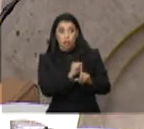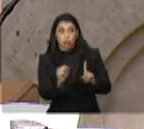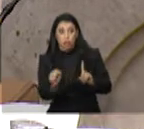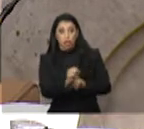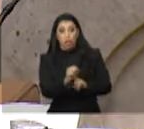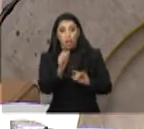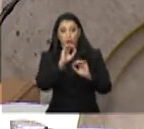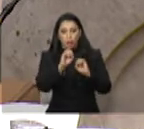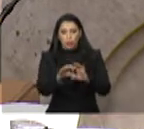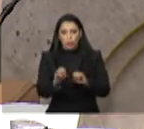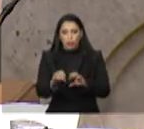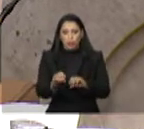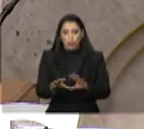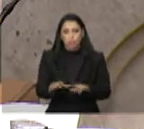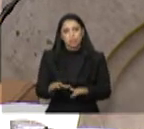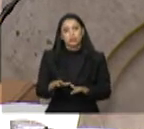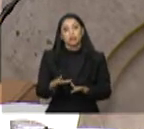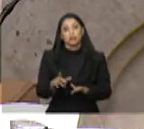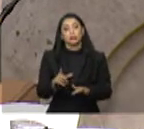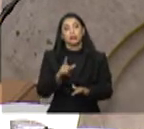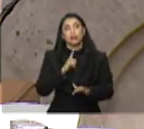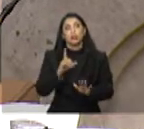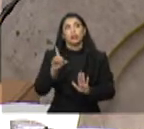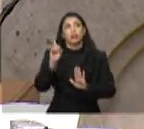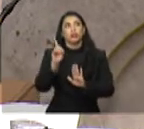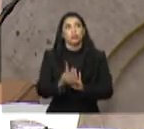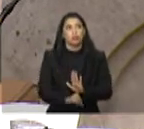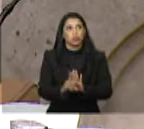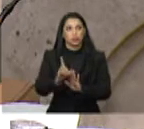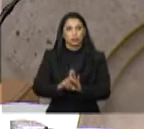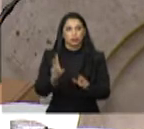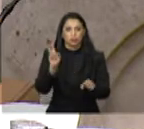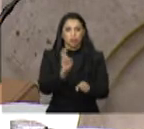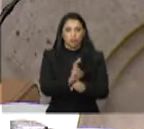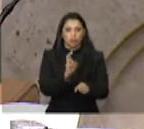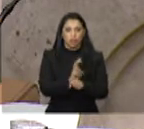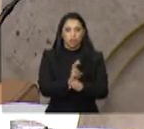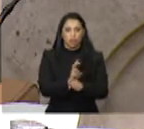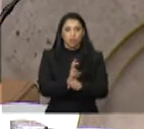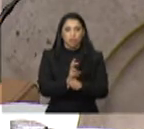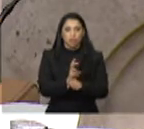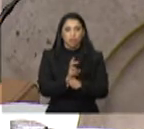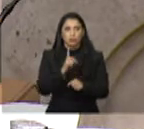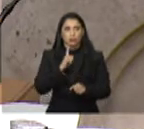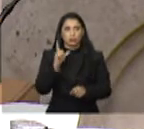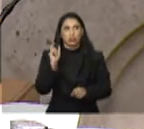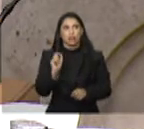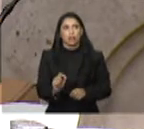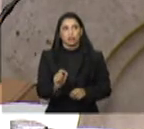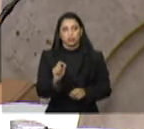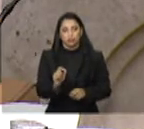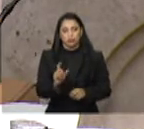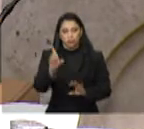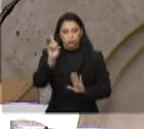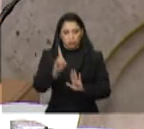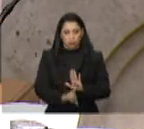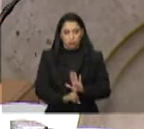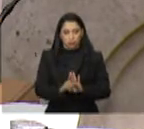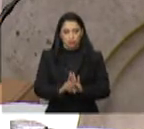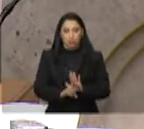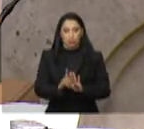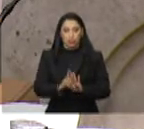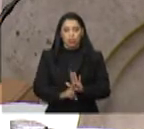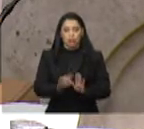educação e mais precisamente o direito à creche e a pré-escola como um direito público subjetivo